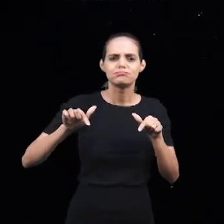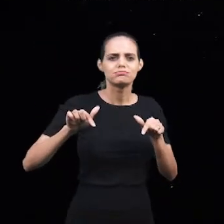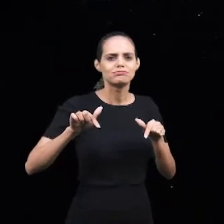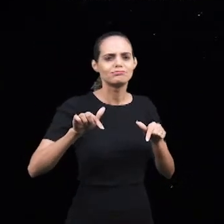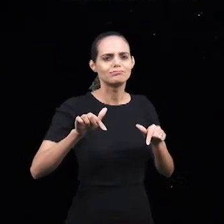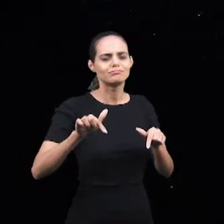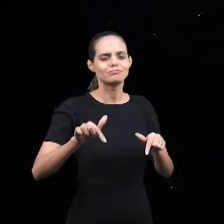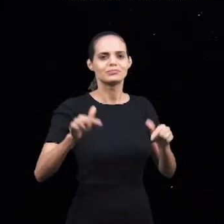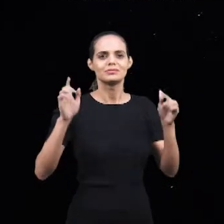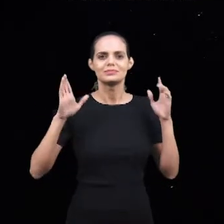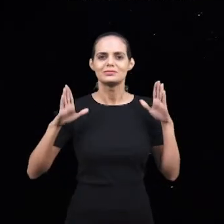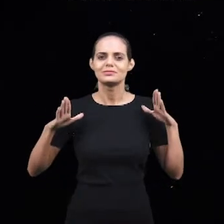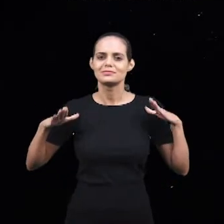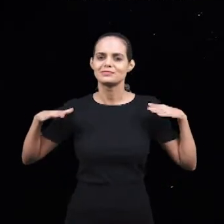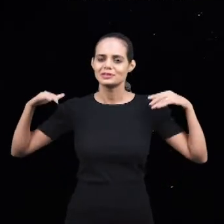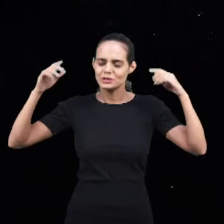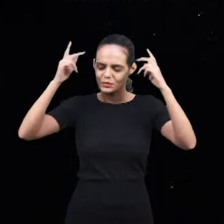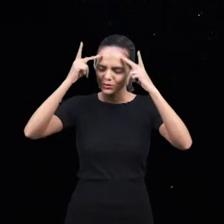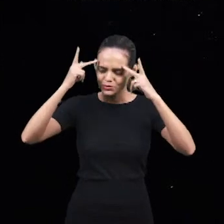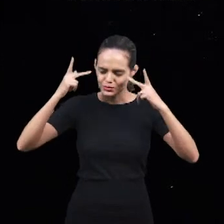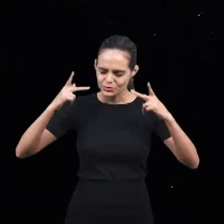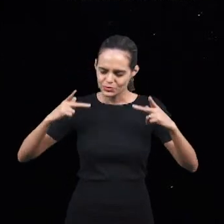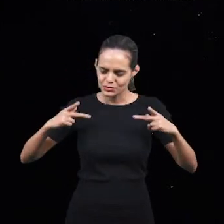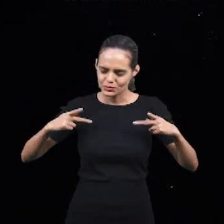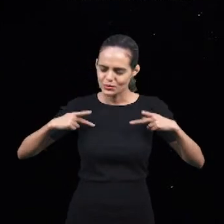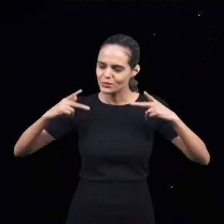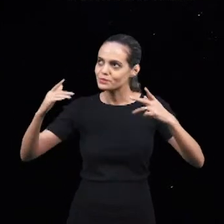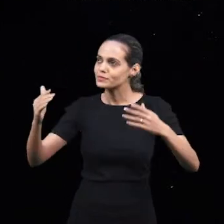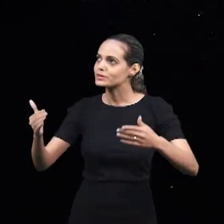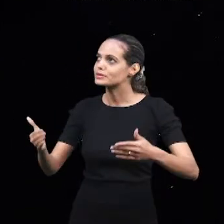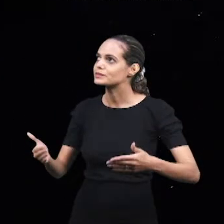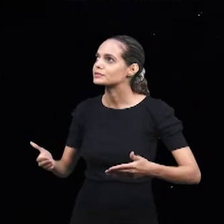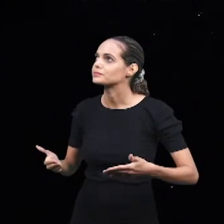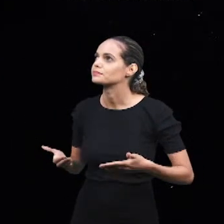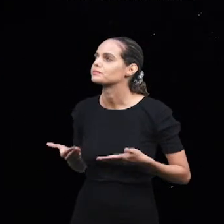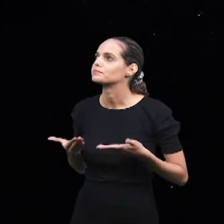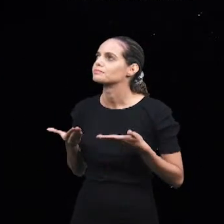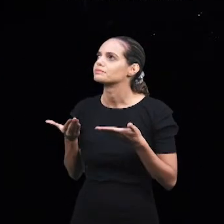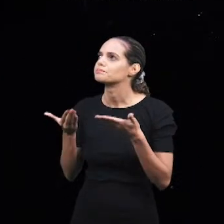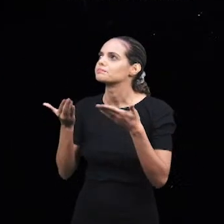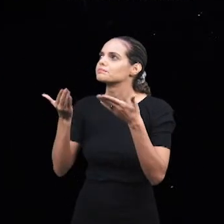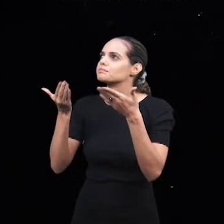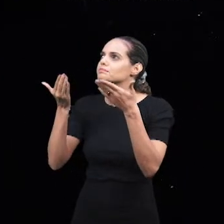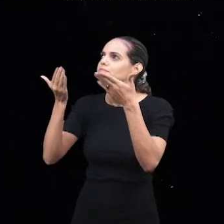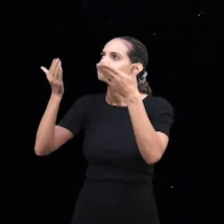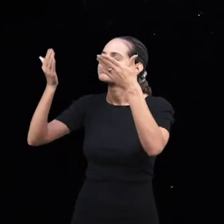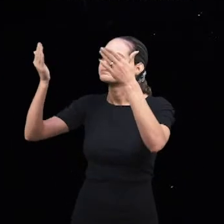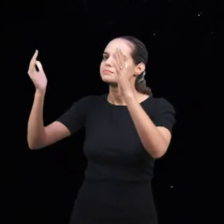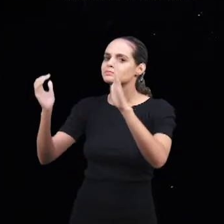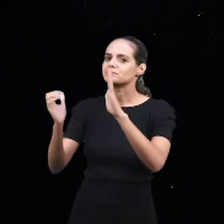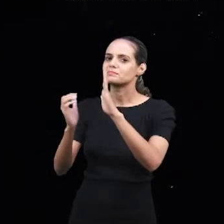benfeitor, os anjos e homens dai